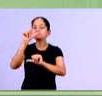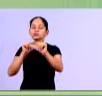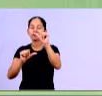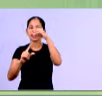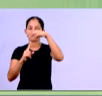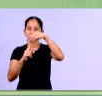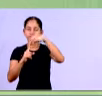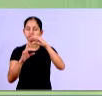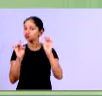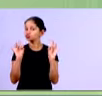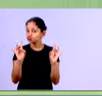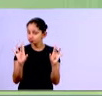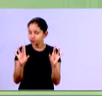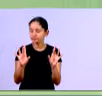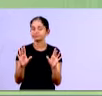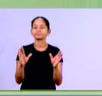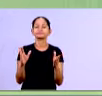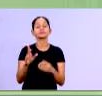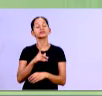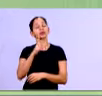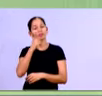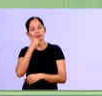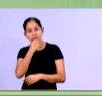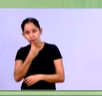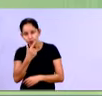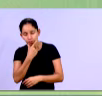informações. Pedro Henrique emprestou